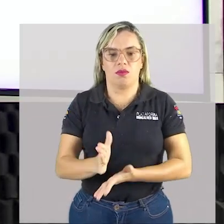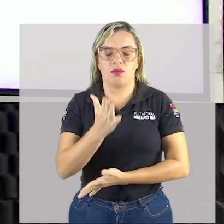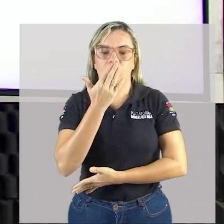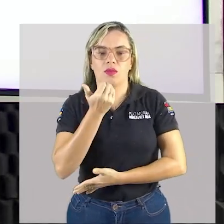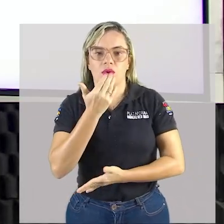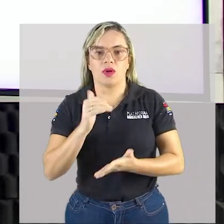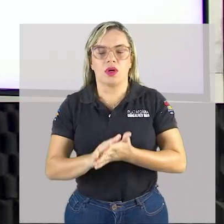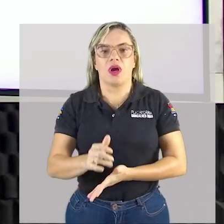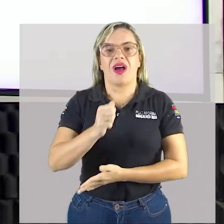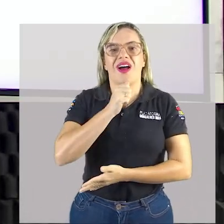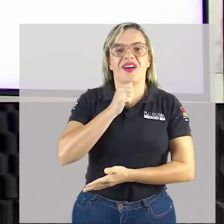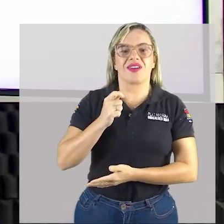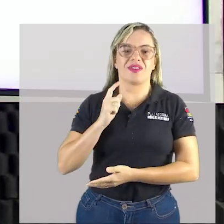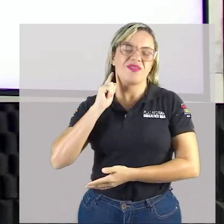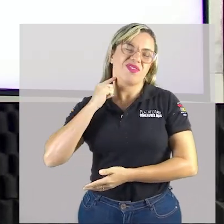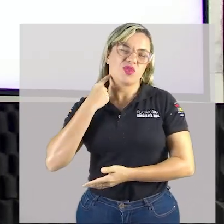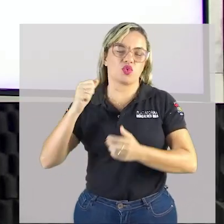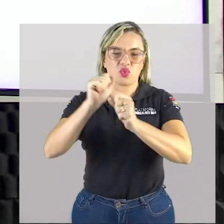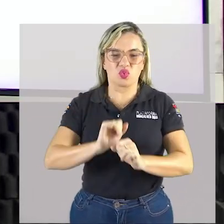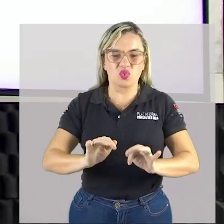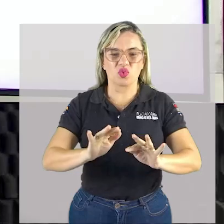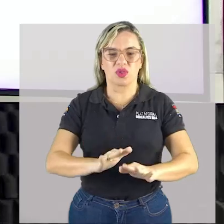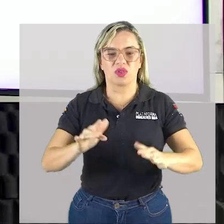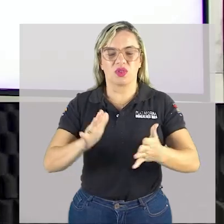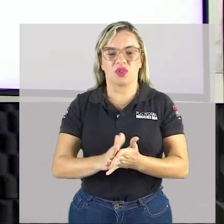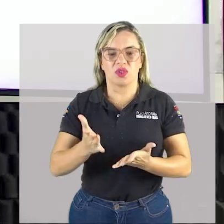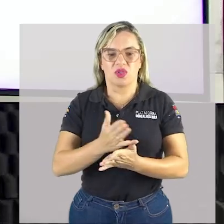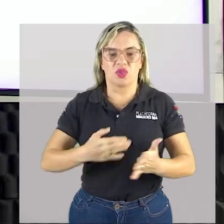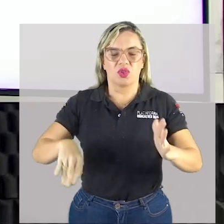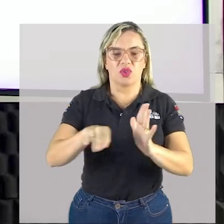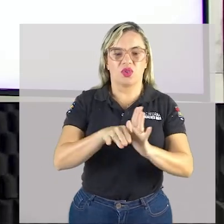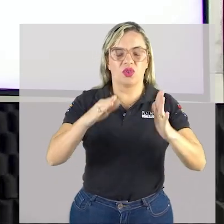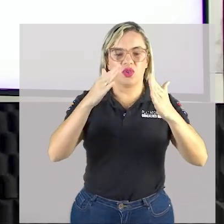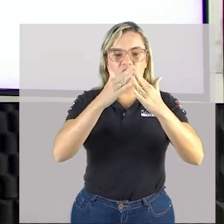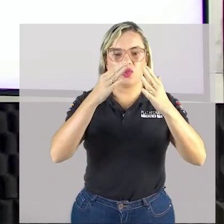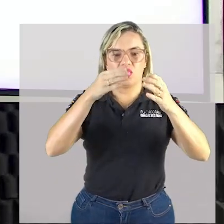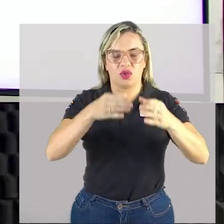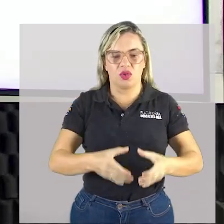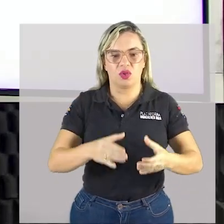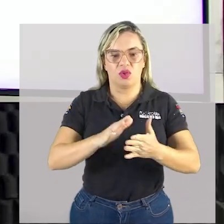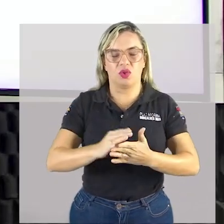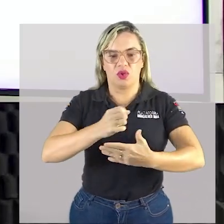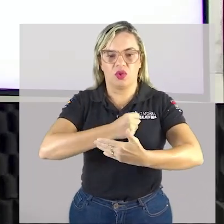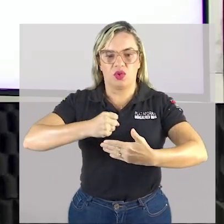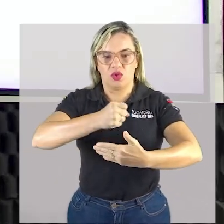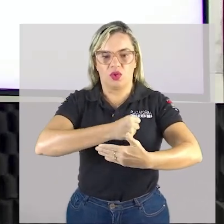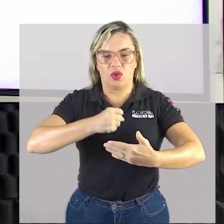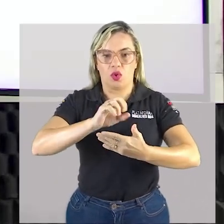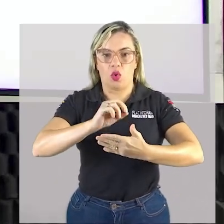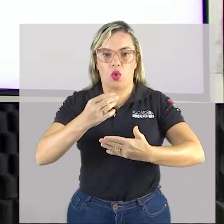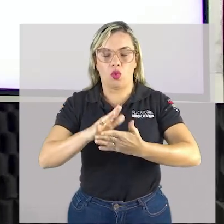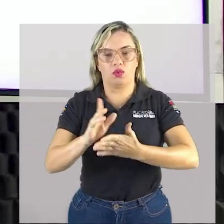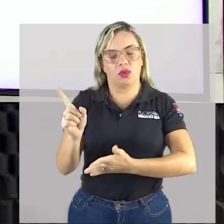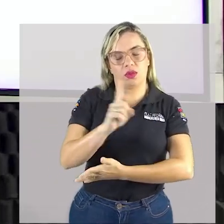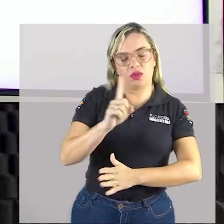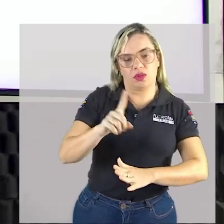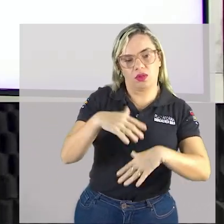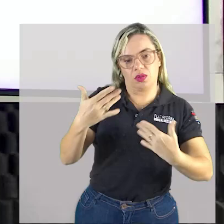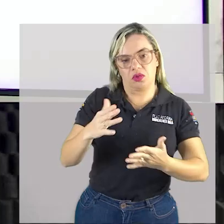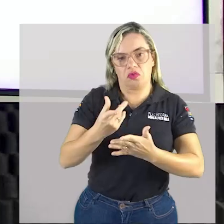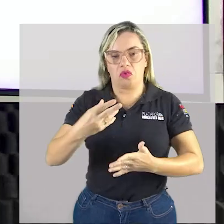alimento ainda contaminado, levou para casa, né, cozinhou ou não, se for um alimento que se consome cru, né?